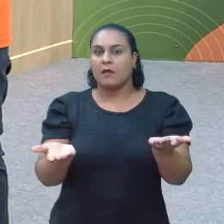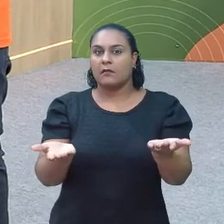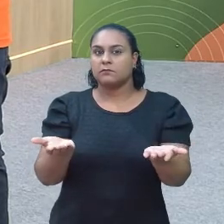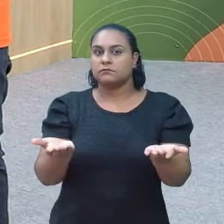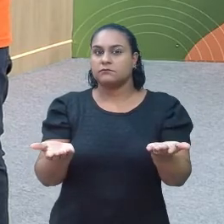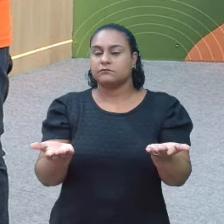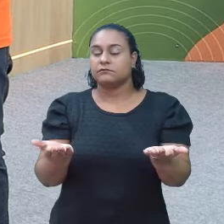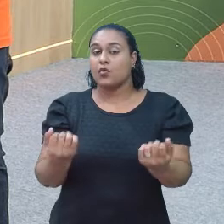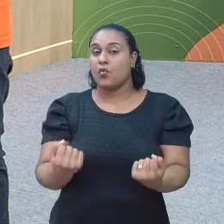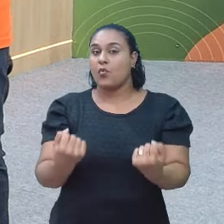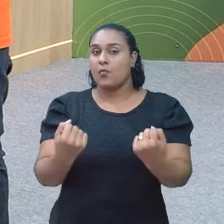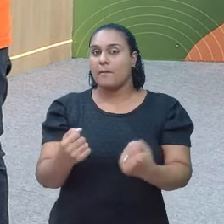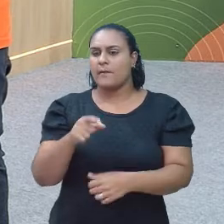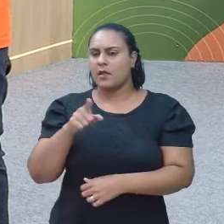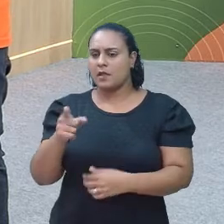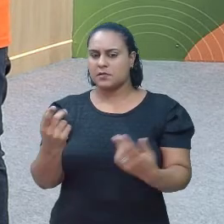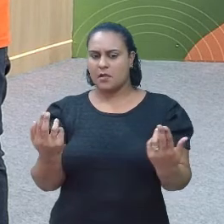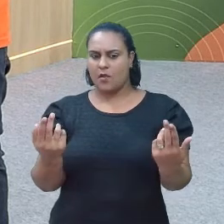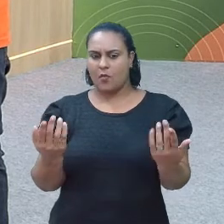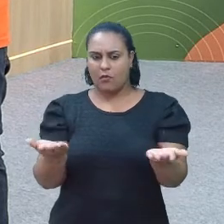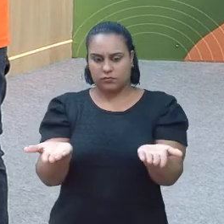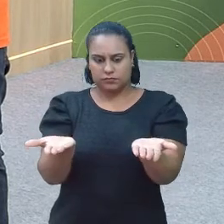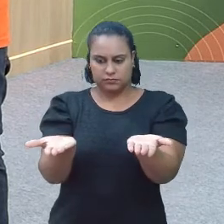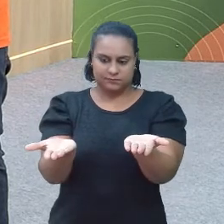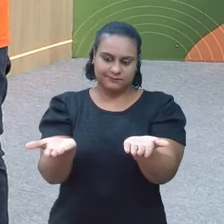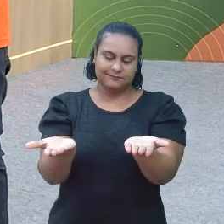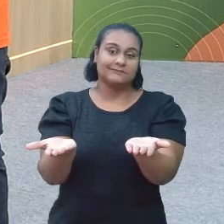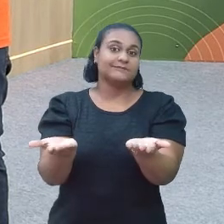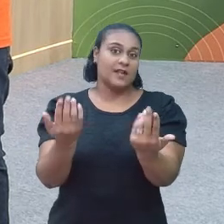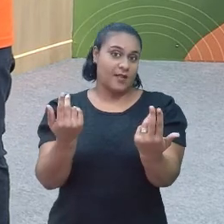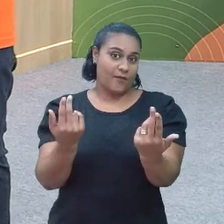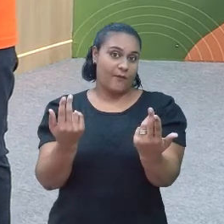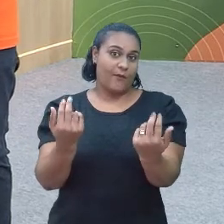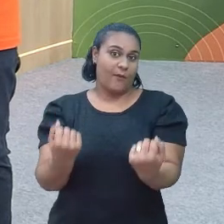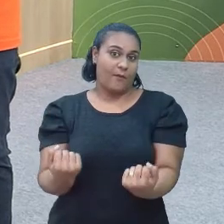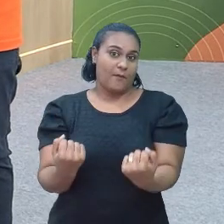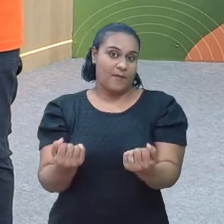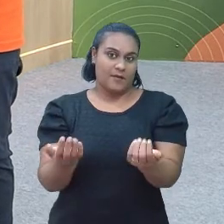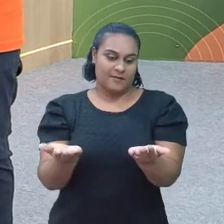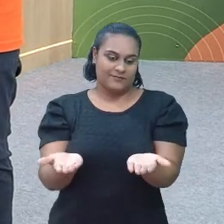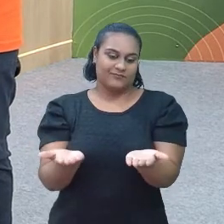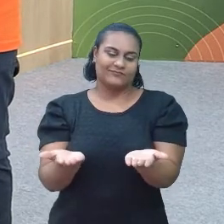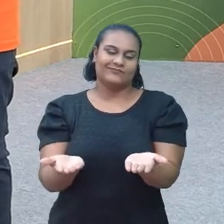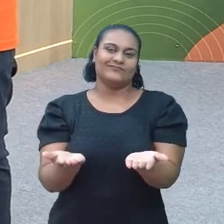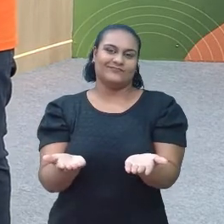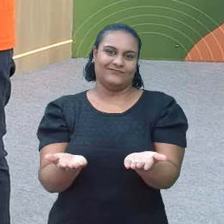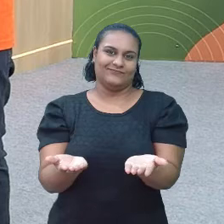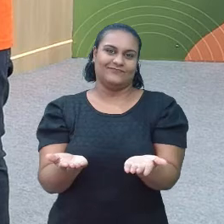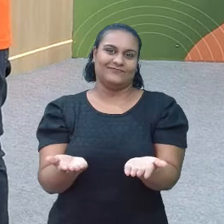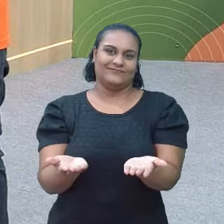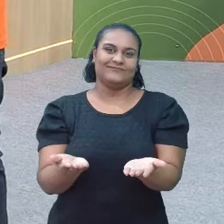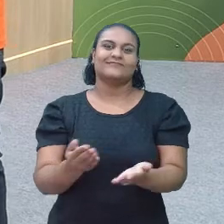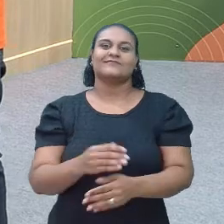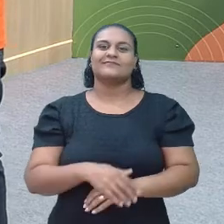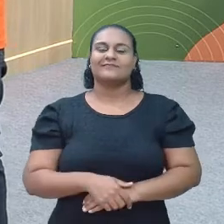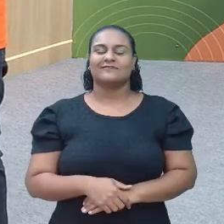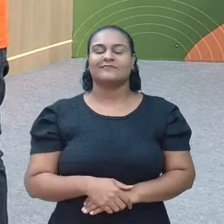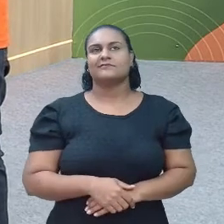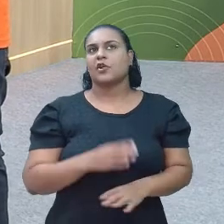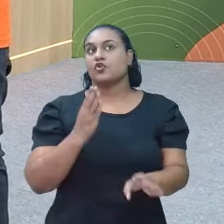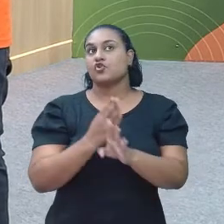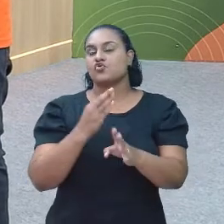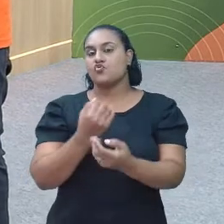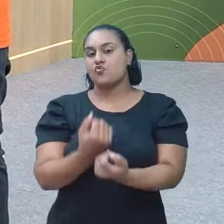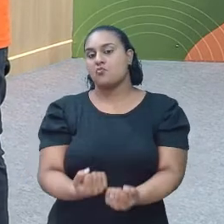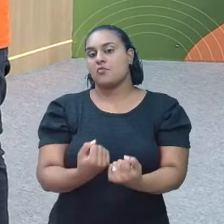significa que o peso de um lado é igual ao peso do outro, consequentemente eu descubro qual é o peso do objeto